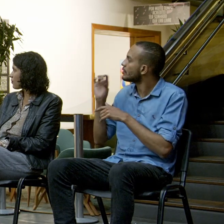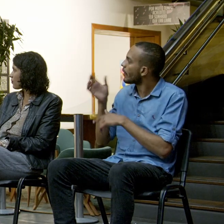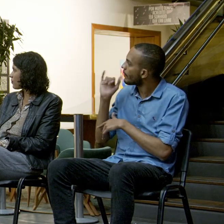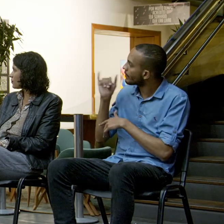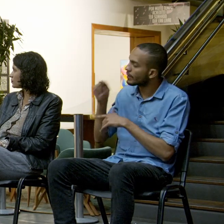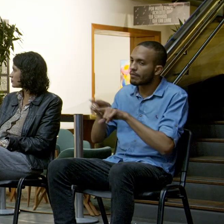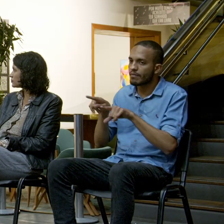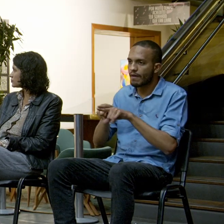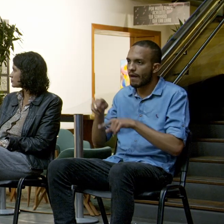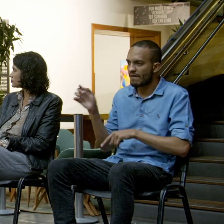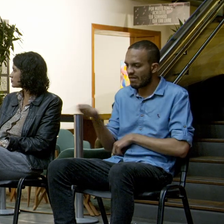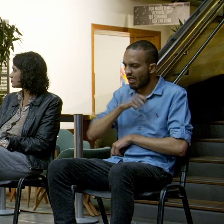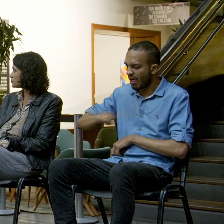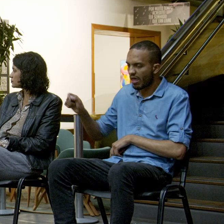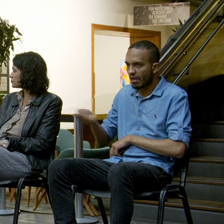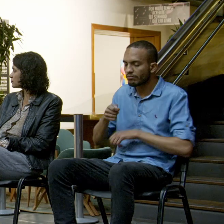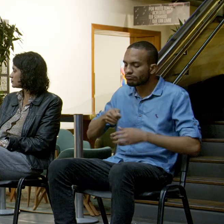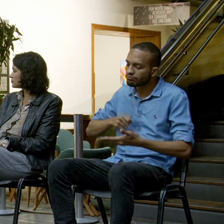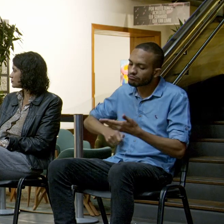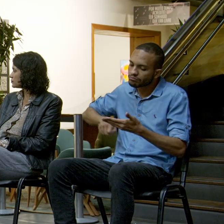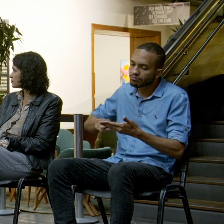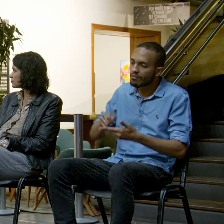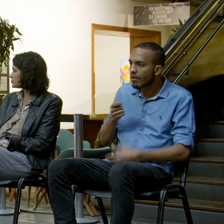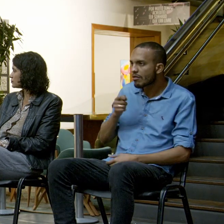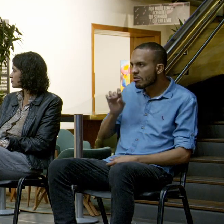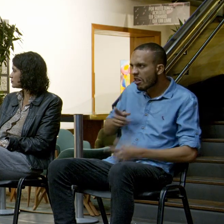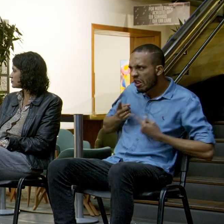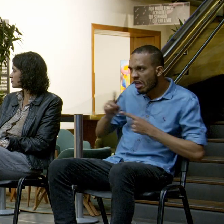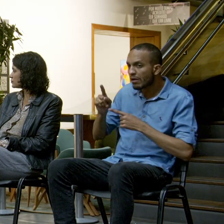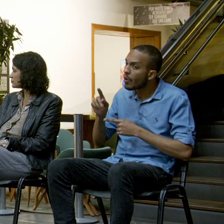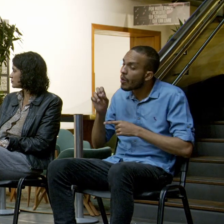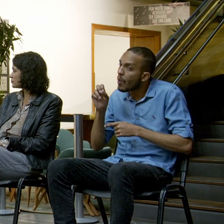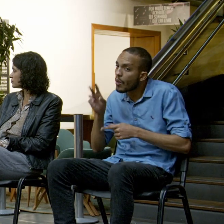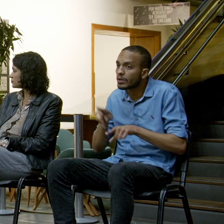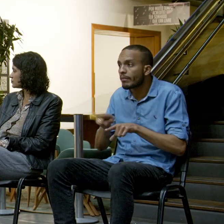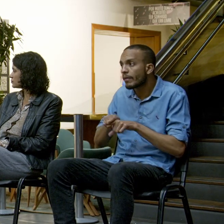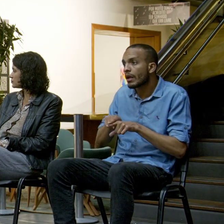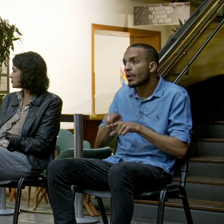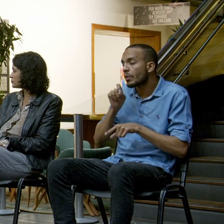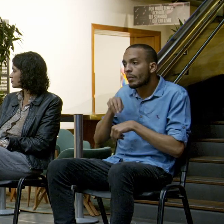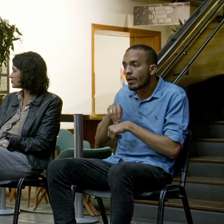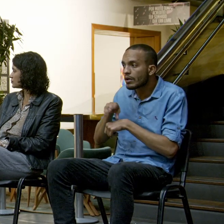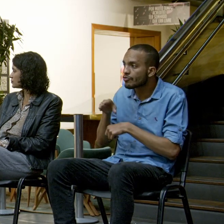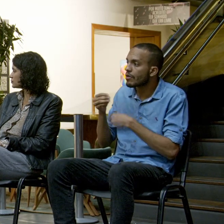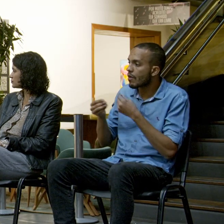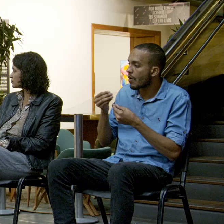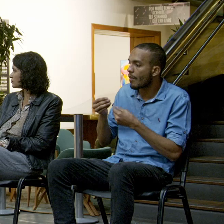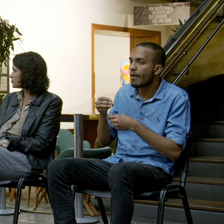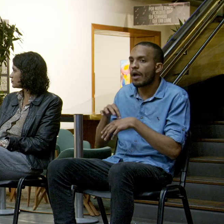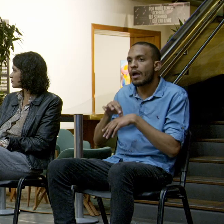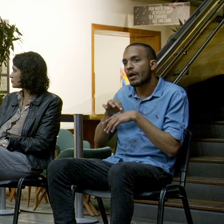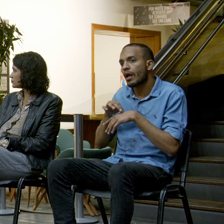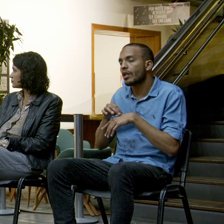facões. Seria talvez uma ameaça, ou, quem sabe, a sugestão de uma equivalência entre as carnes humanas e